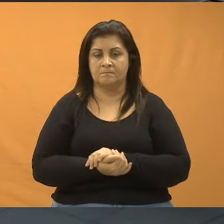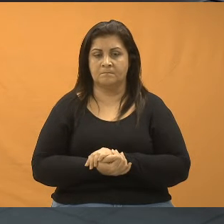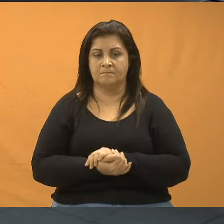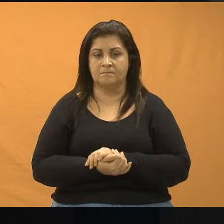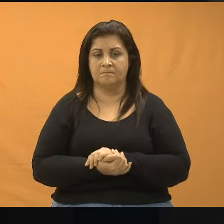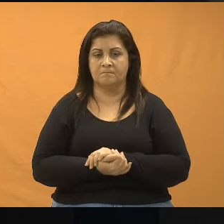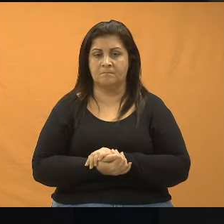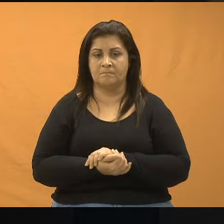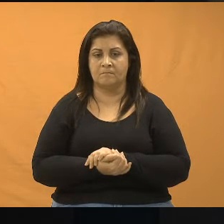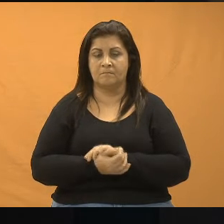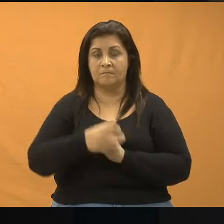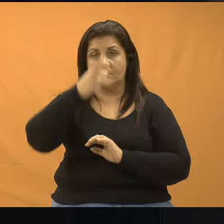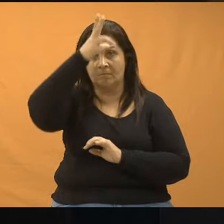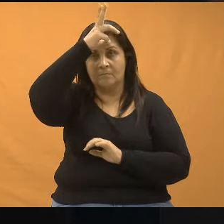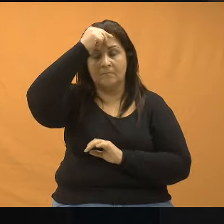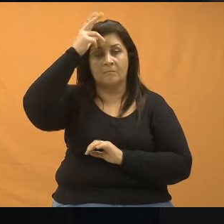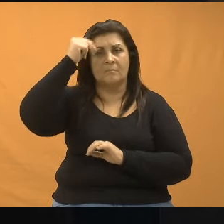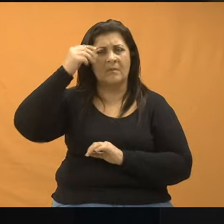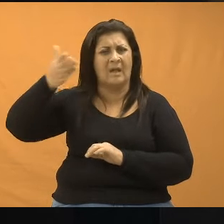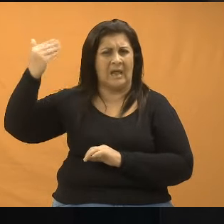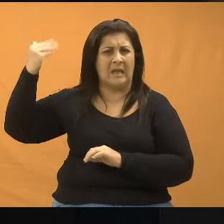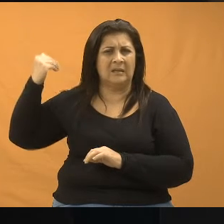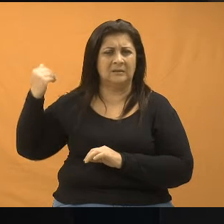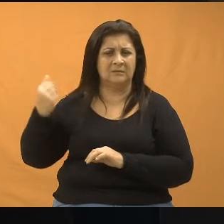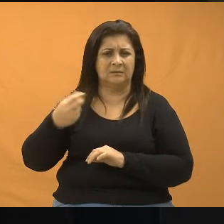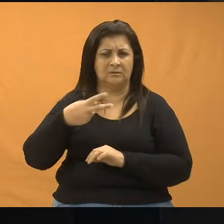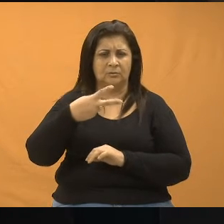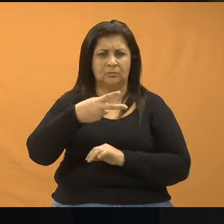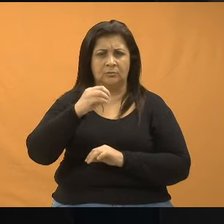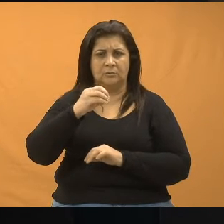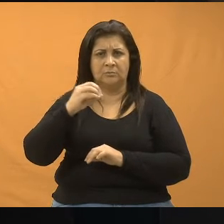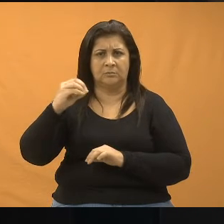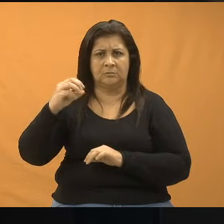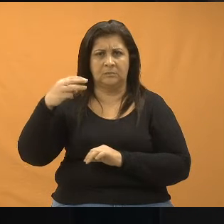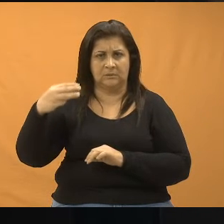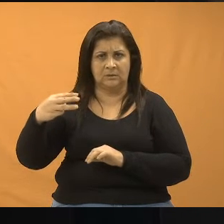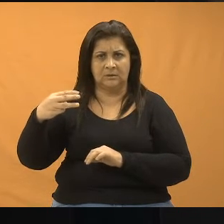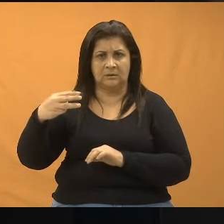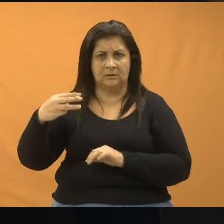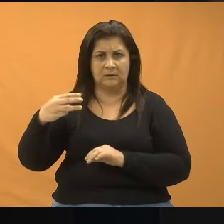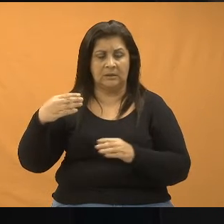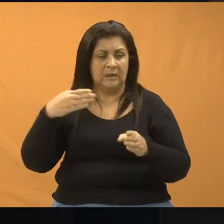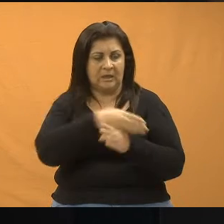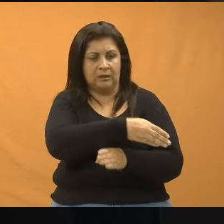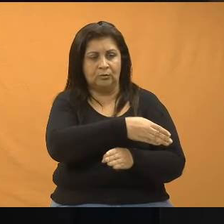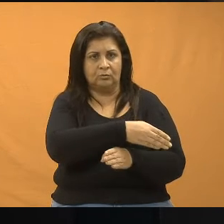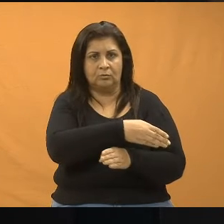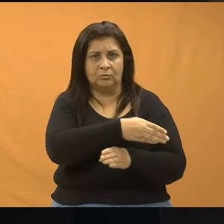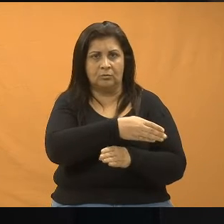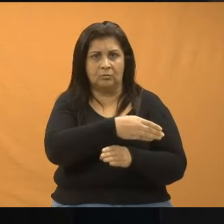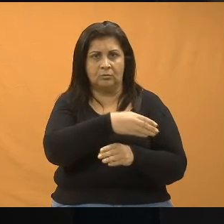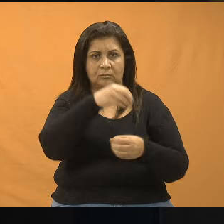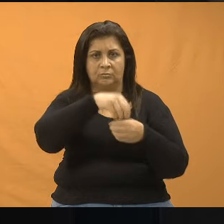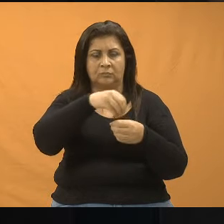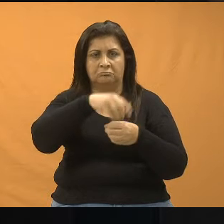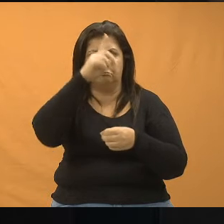a prefeitura interviu lá atrás, né, em 2003, é isso? Isso.